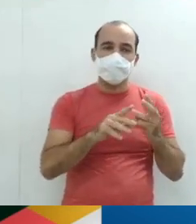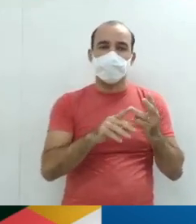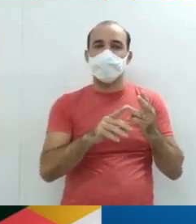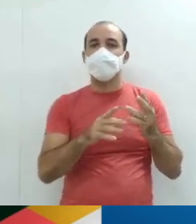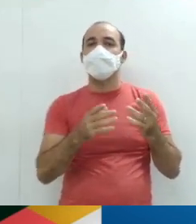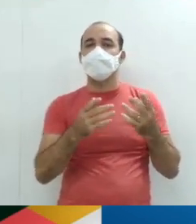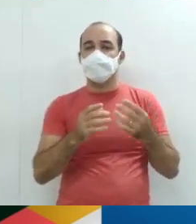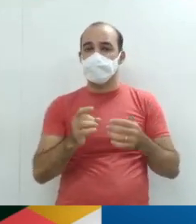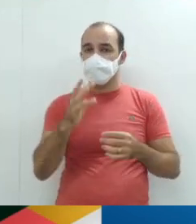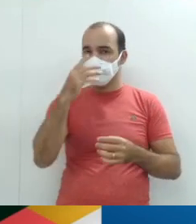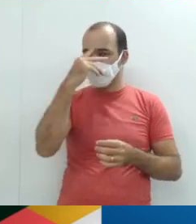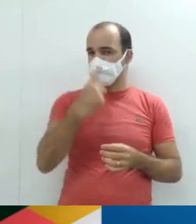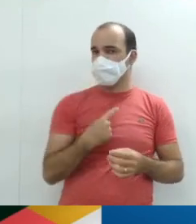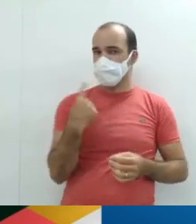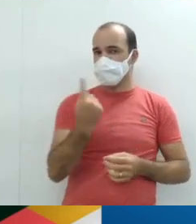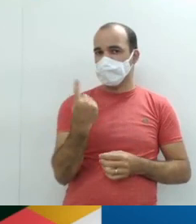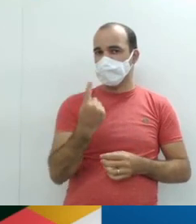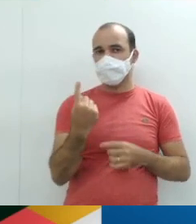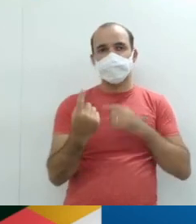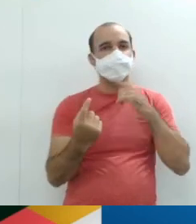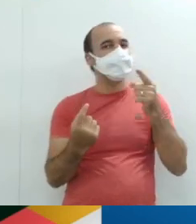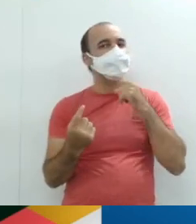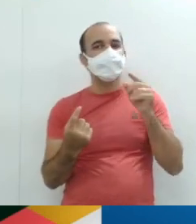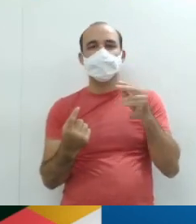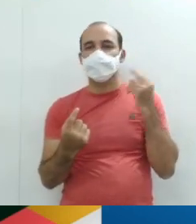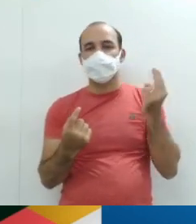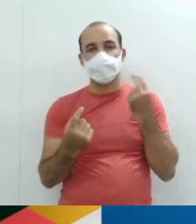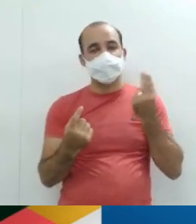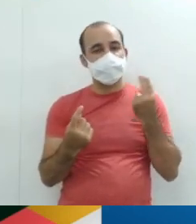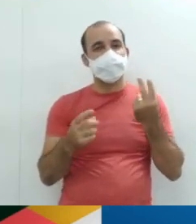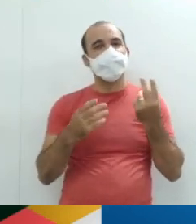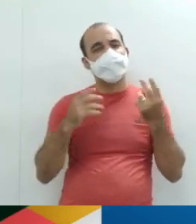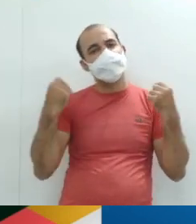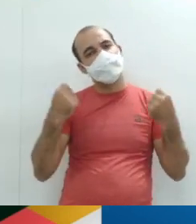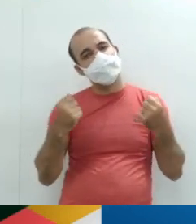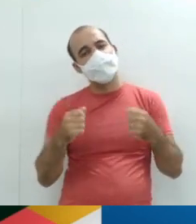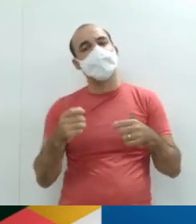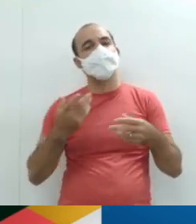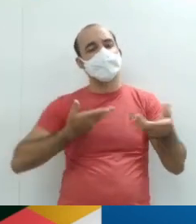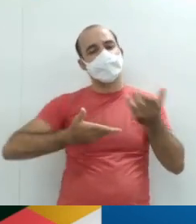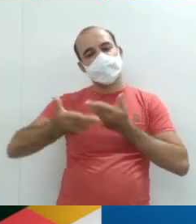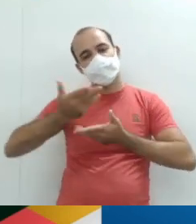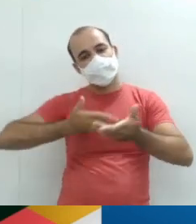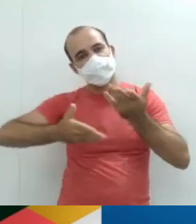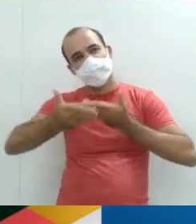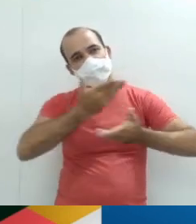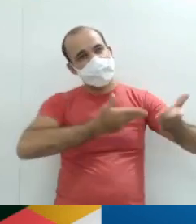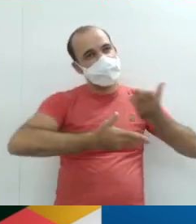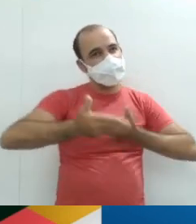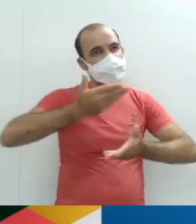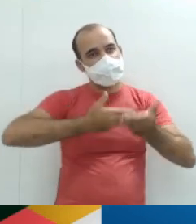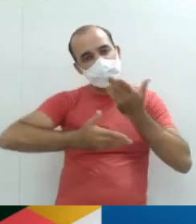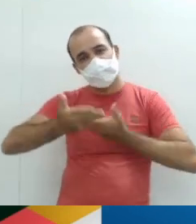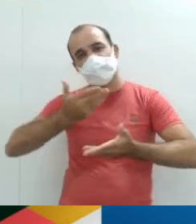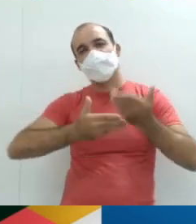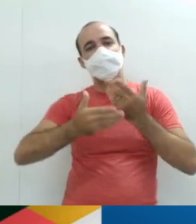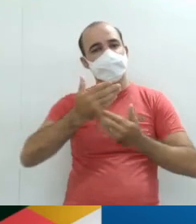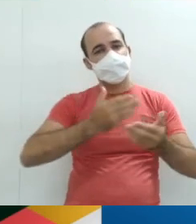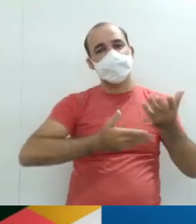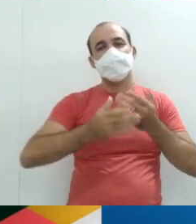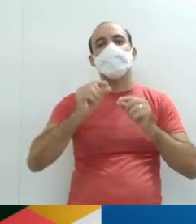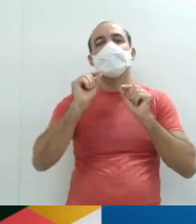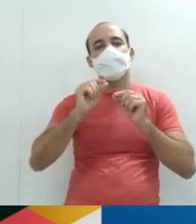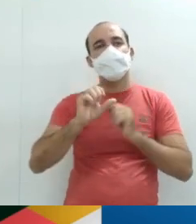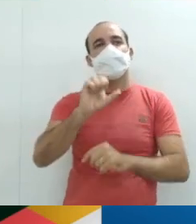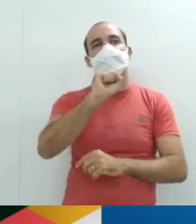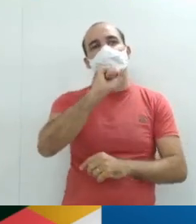toque, sem o outro. Por isso que a socialização ela é como um processo. E esse